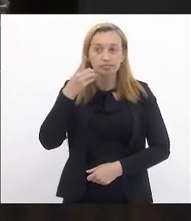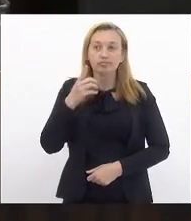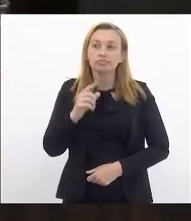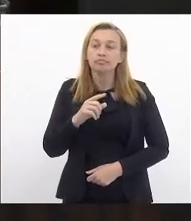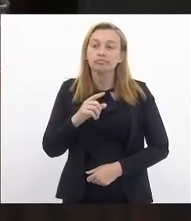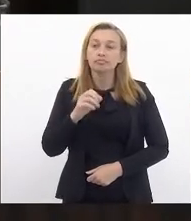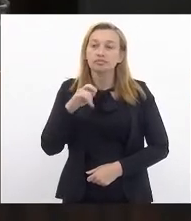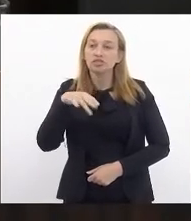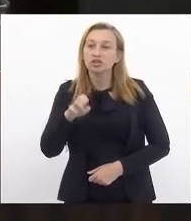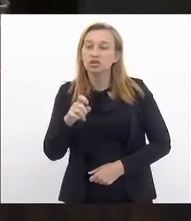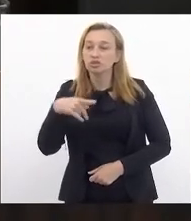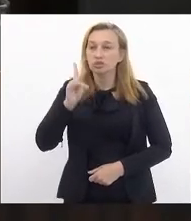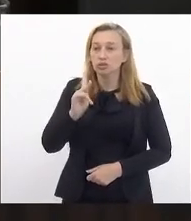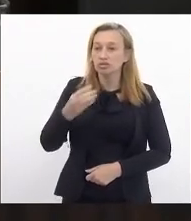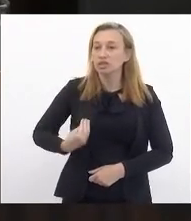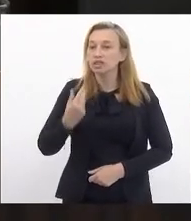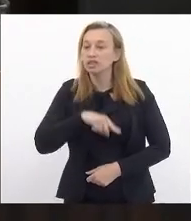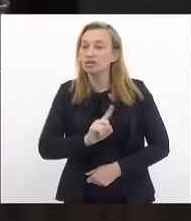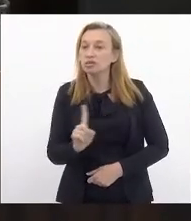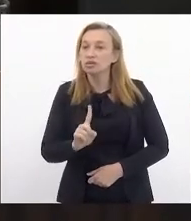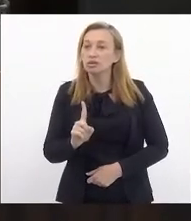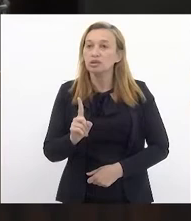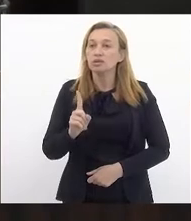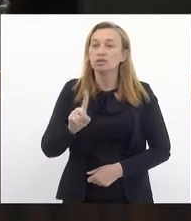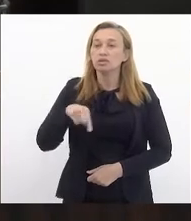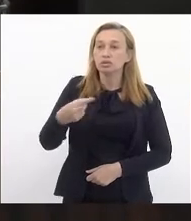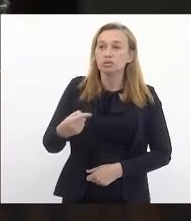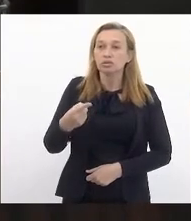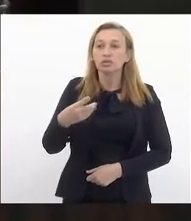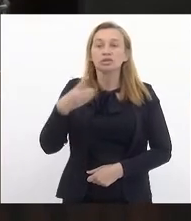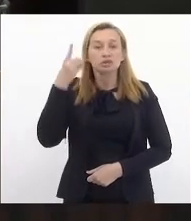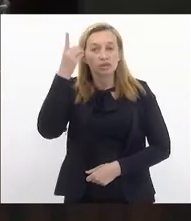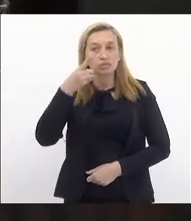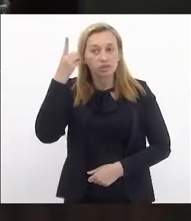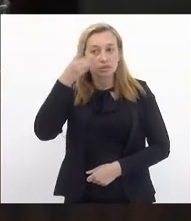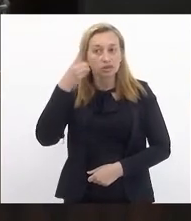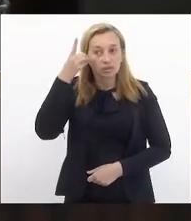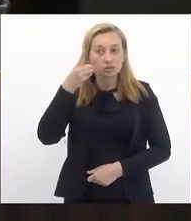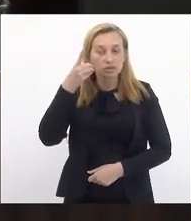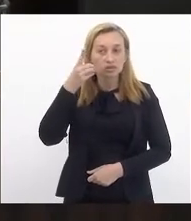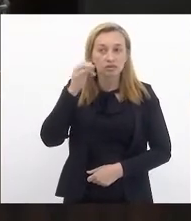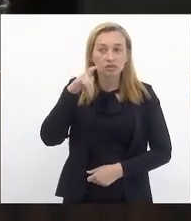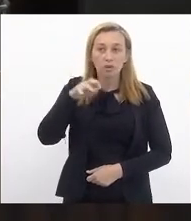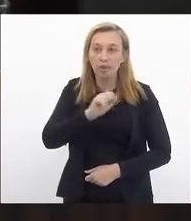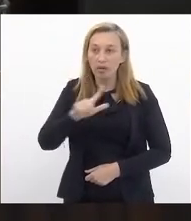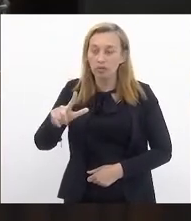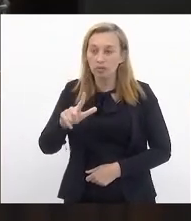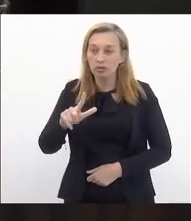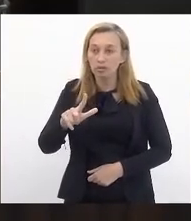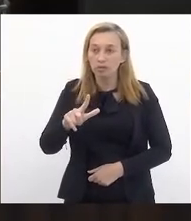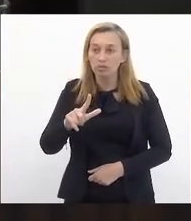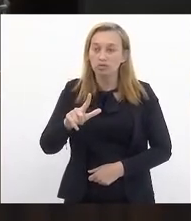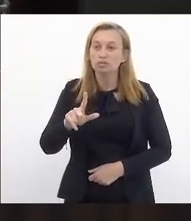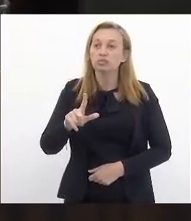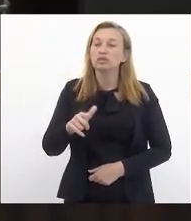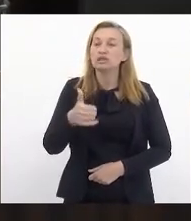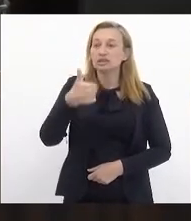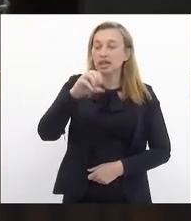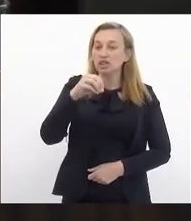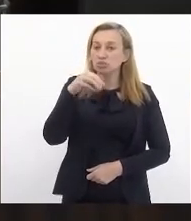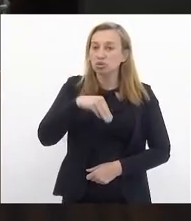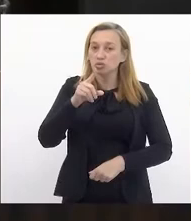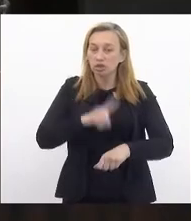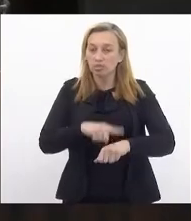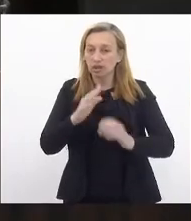deputado Alexandre Quinoploque não se encontrando presente próximo orador escrito é o novo deputado Felipe Pobel com a excelência dispõe de